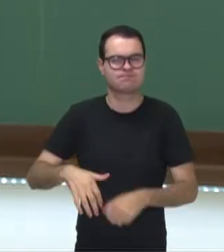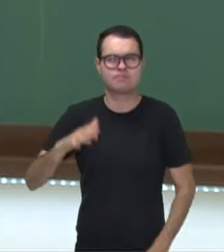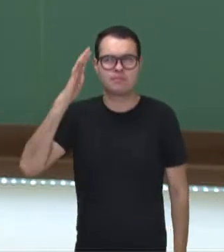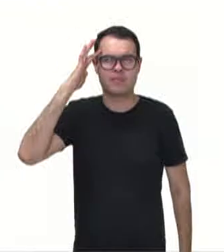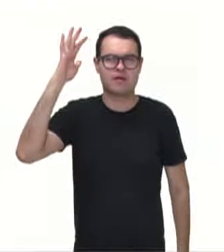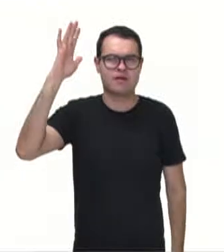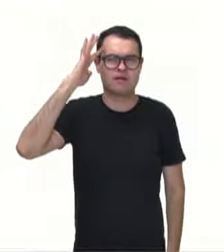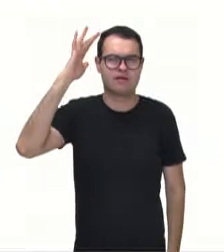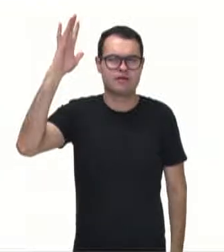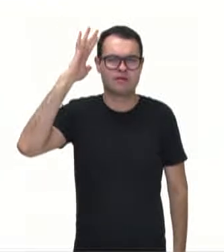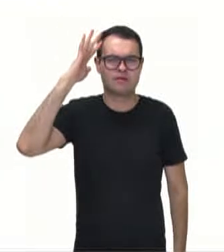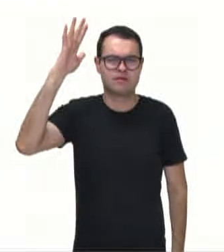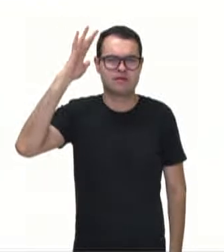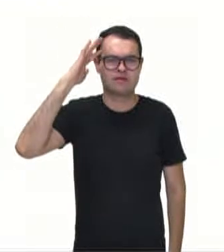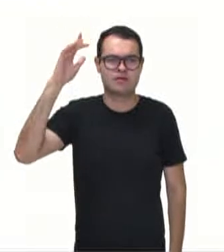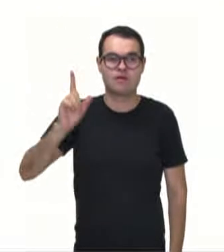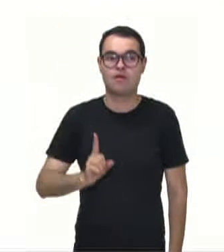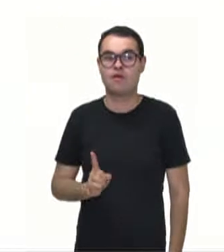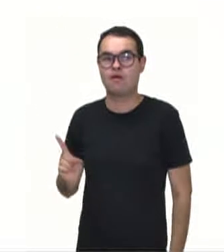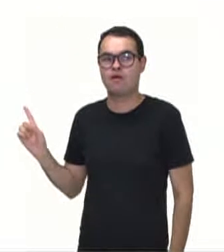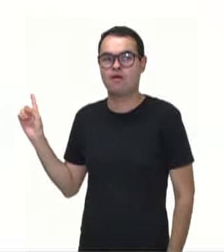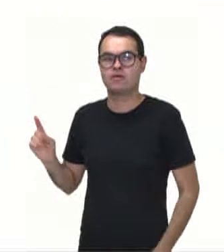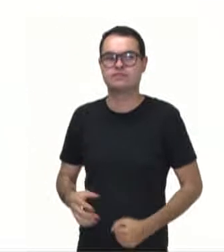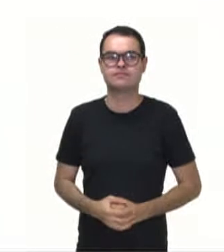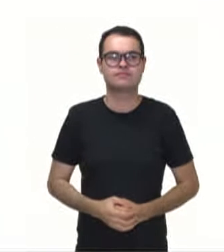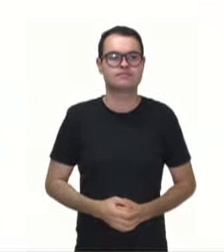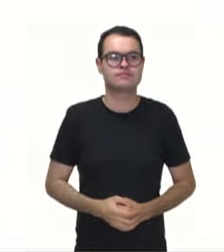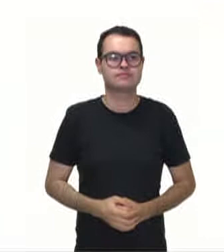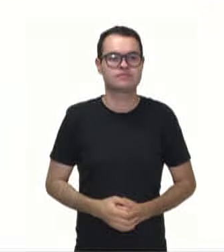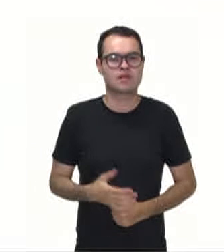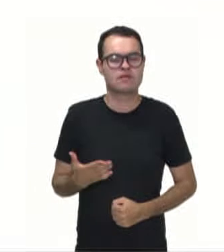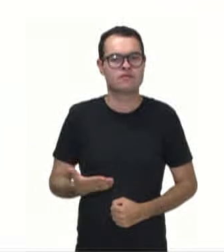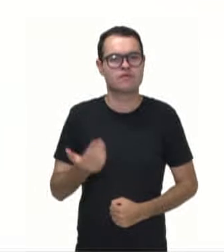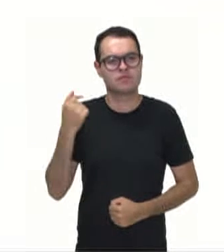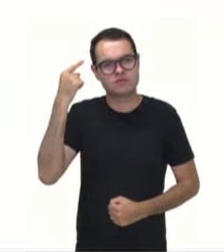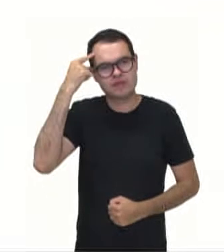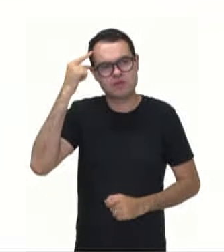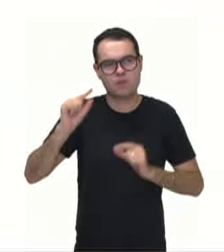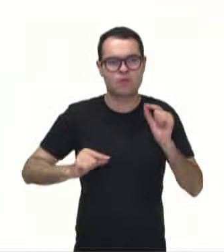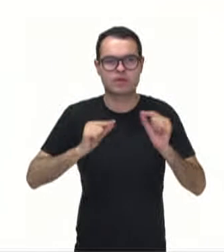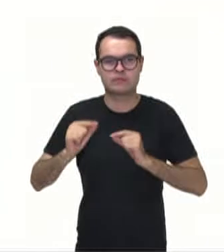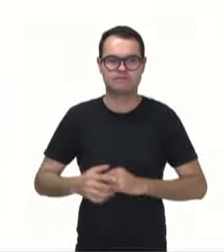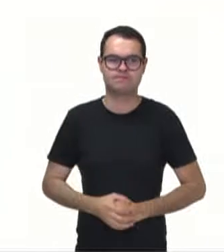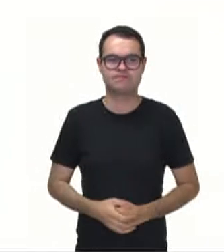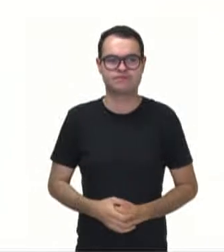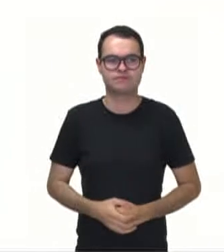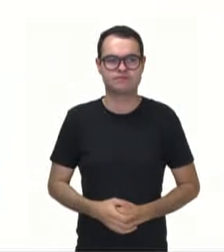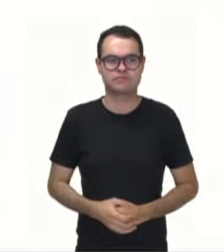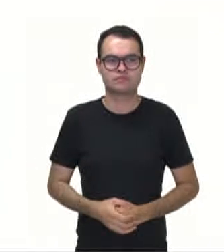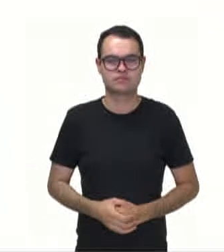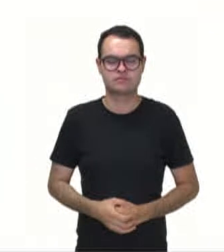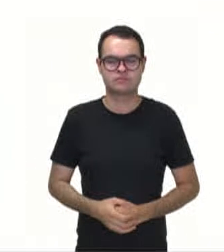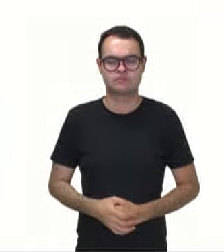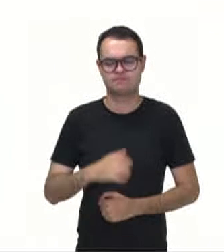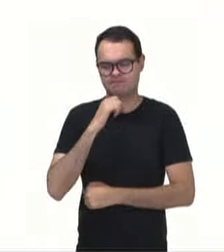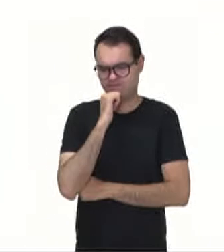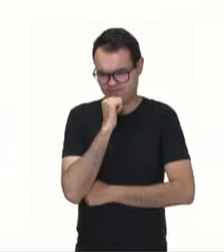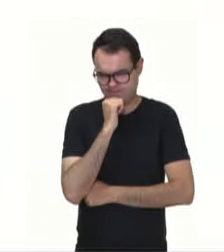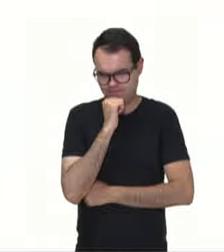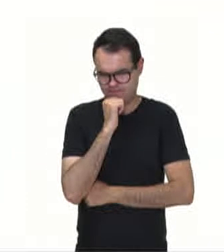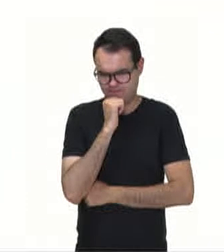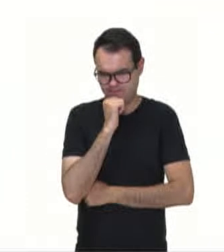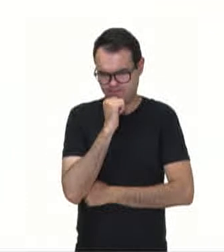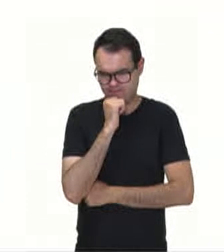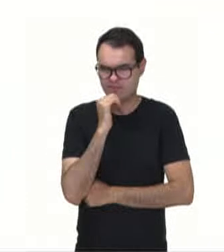a refletir, olha aqui, Gaturro. Vamos a pensar, vamos ver o que Gaturro queres. ¿Qué me gustaría ser cuando